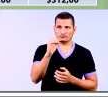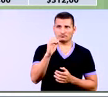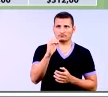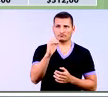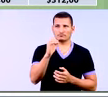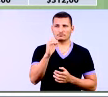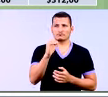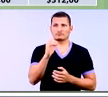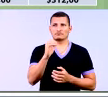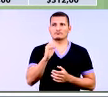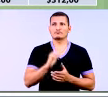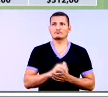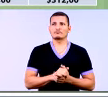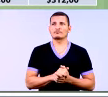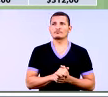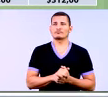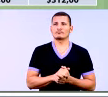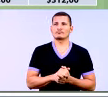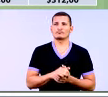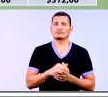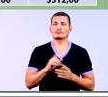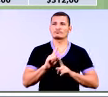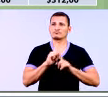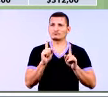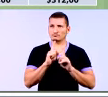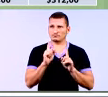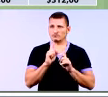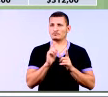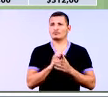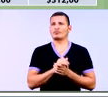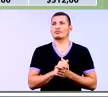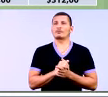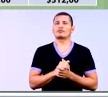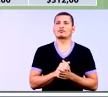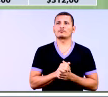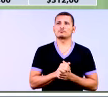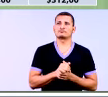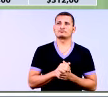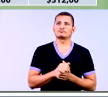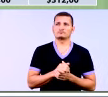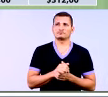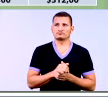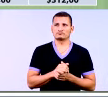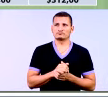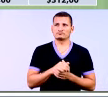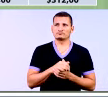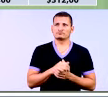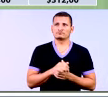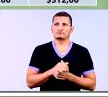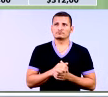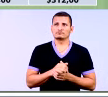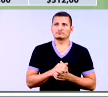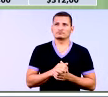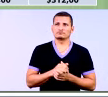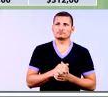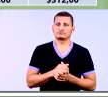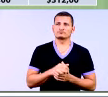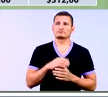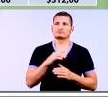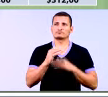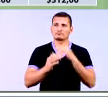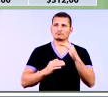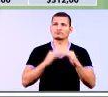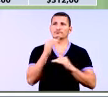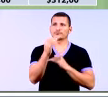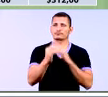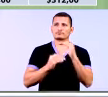seria melhor. E não é bem assim, né? Como você está falando de família, quanto maior, melhor, porque é mais evoluído, é